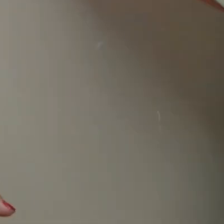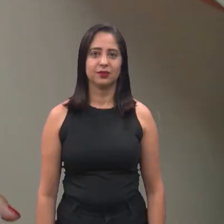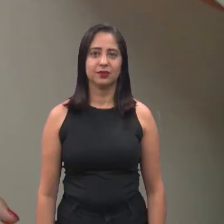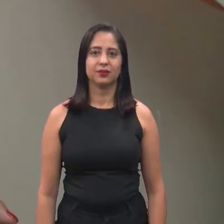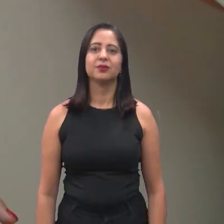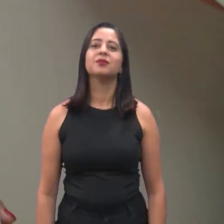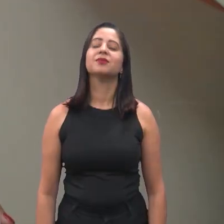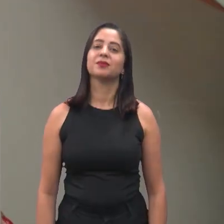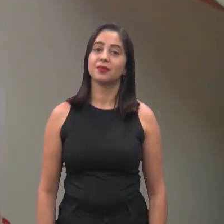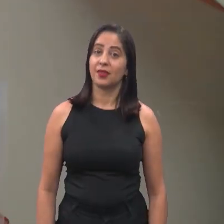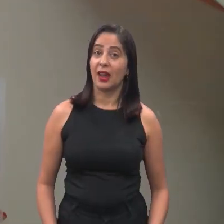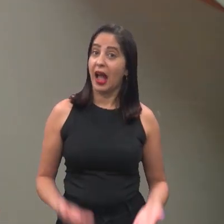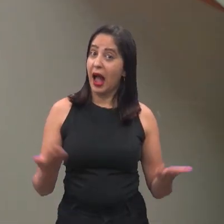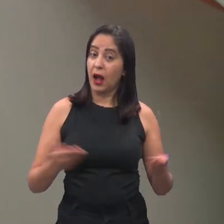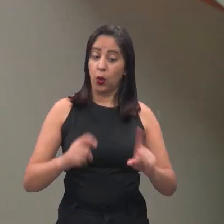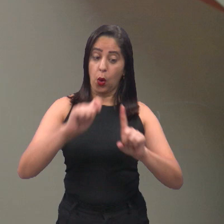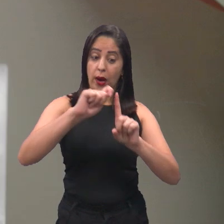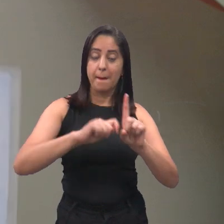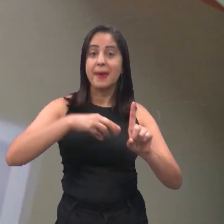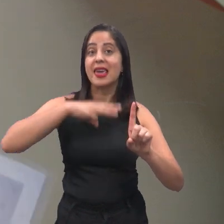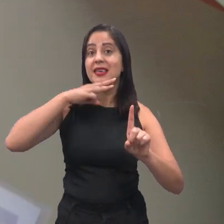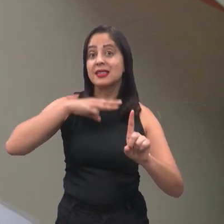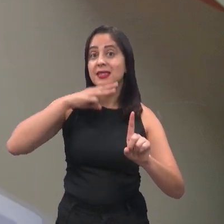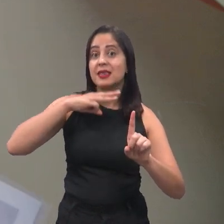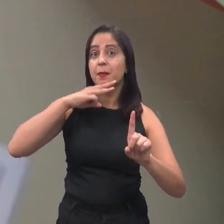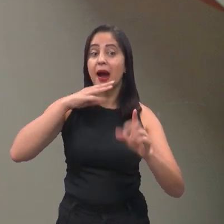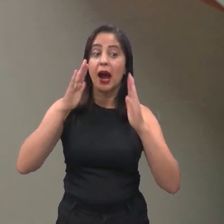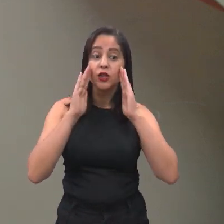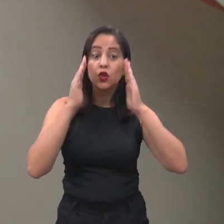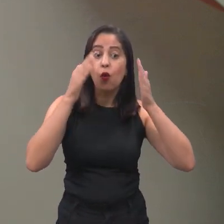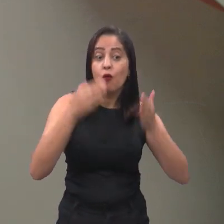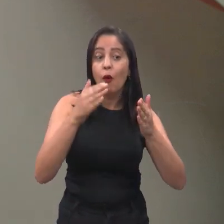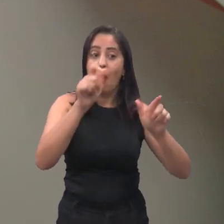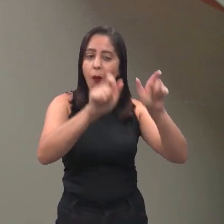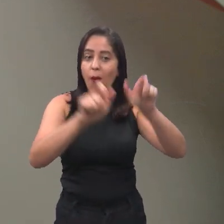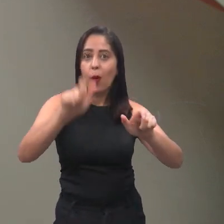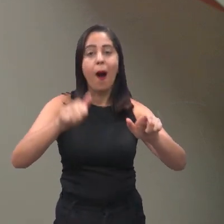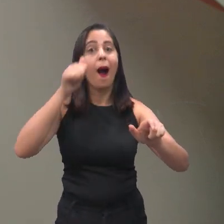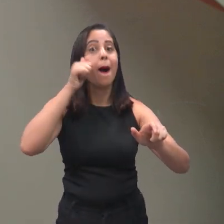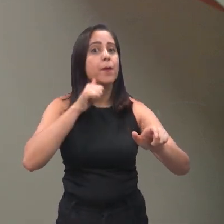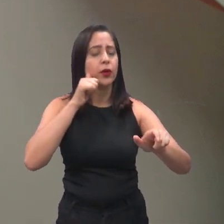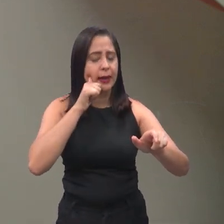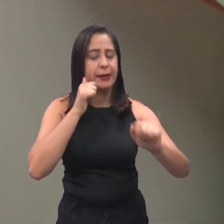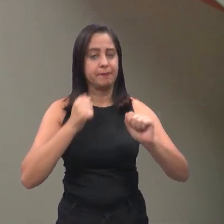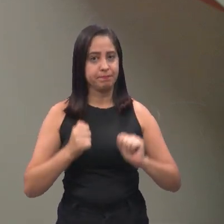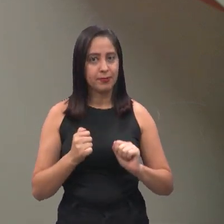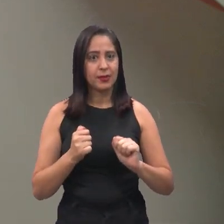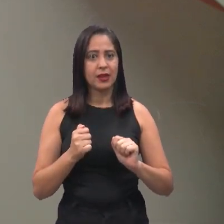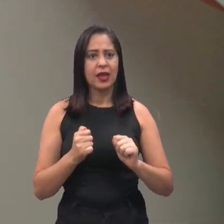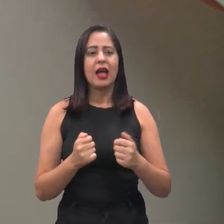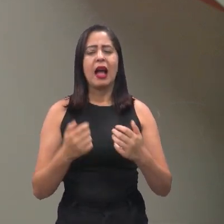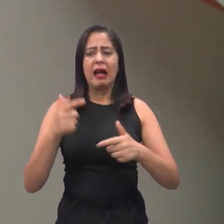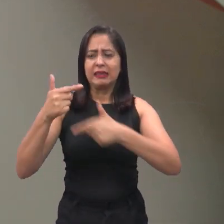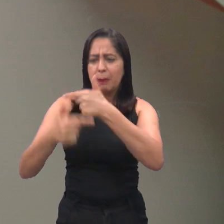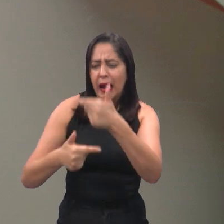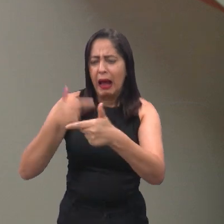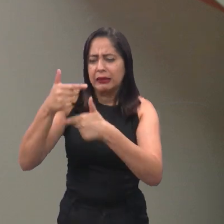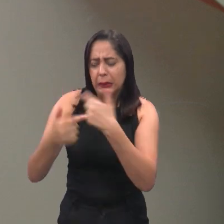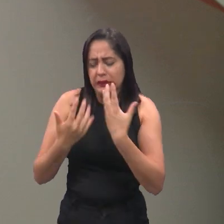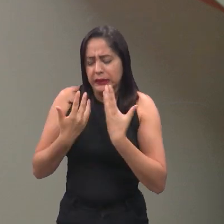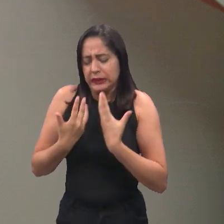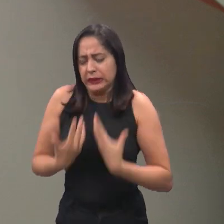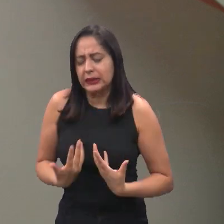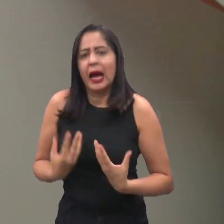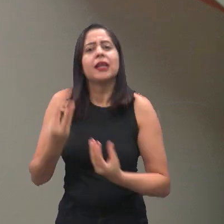Estamos no mês de março, um mês dedicado às mulheres e como evitar o esgotamento profissional, especialmente